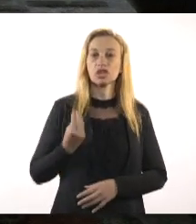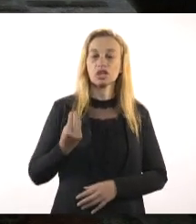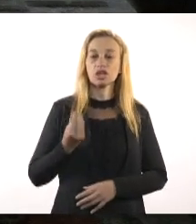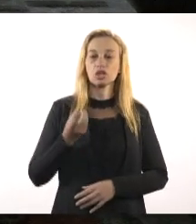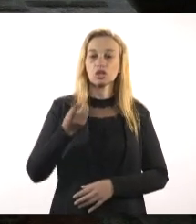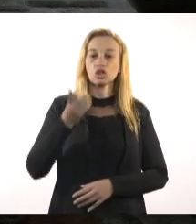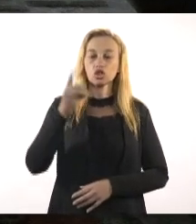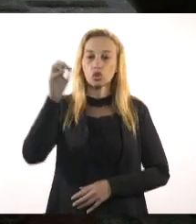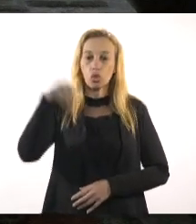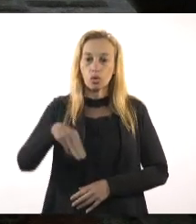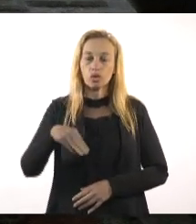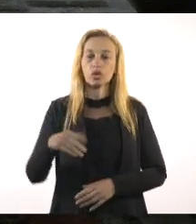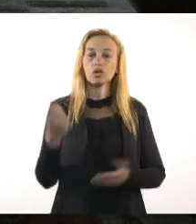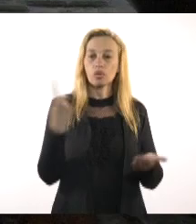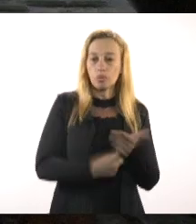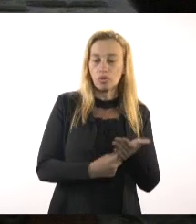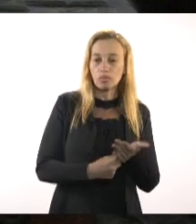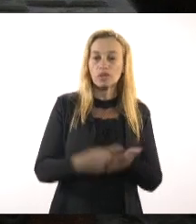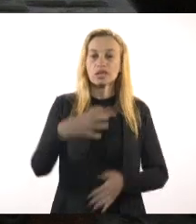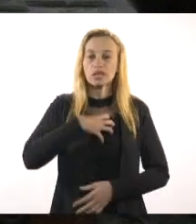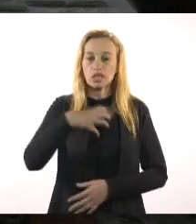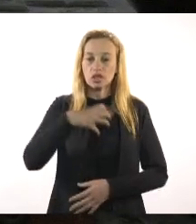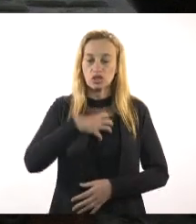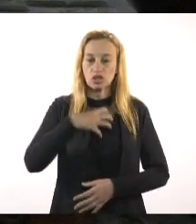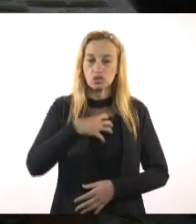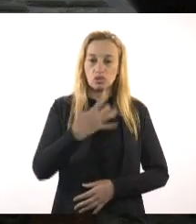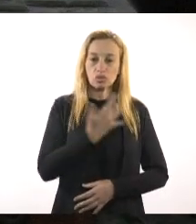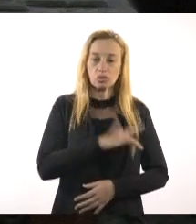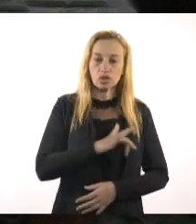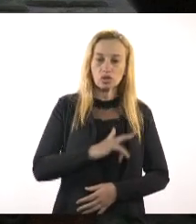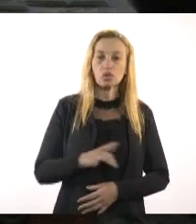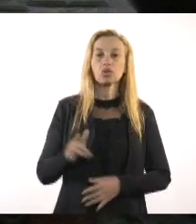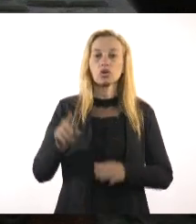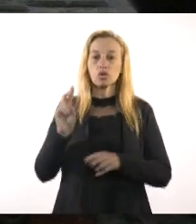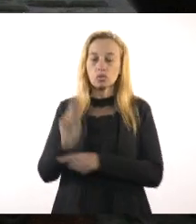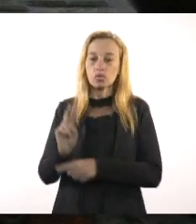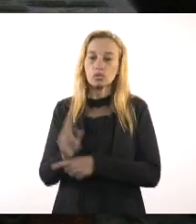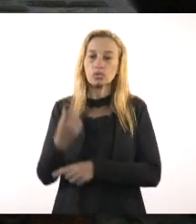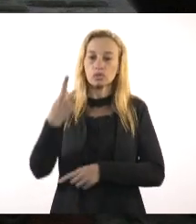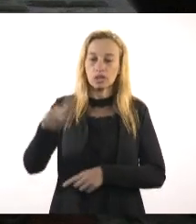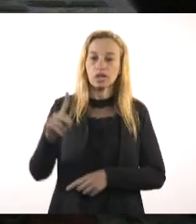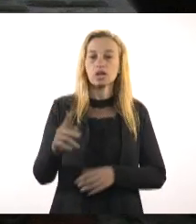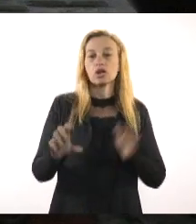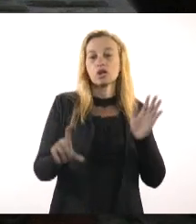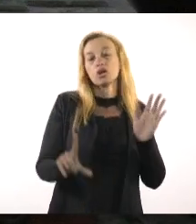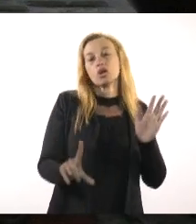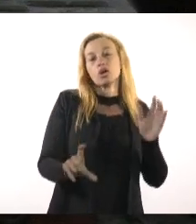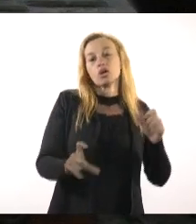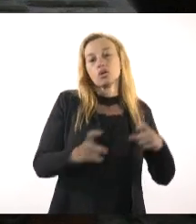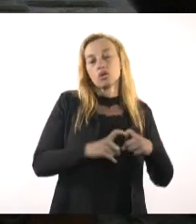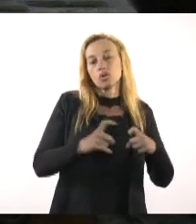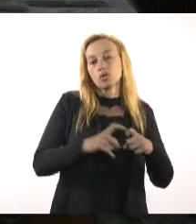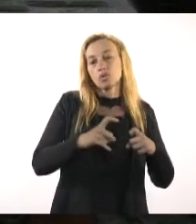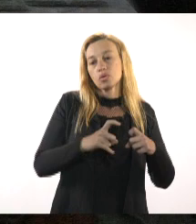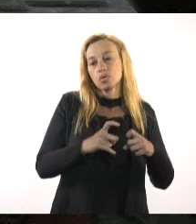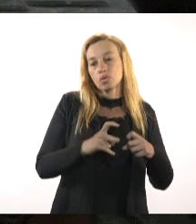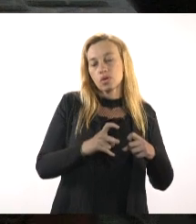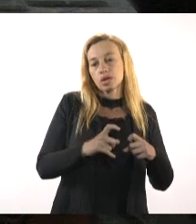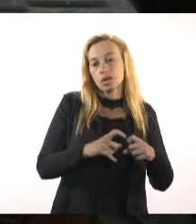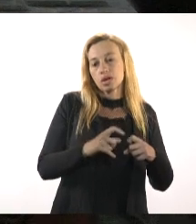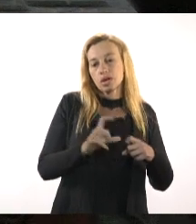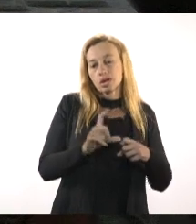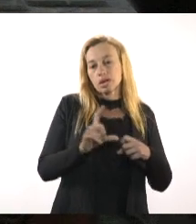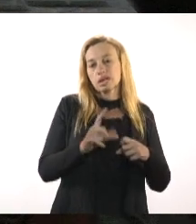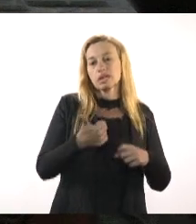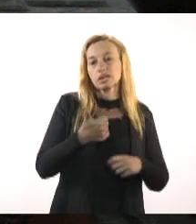lema Viu, Sentiu Compaixão e Cuidou dele. Lucas 10, 33, 34. Convido para compor a mesa